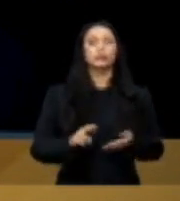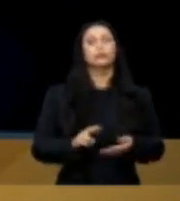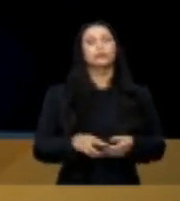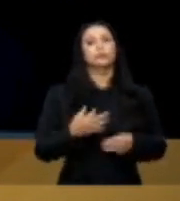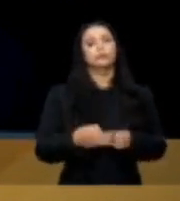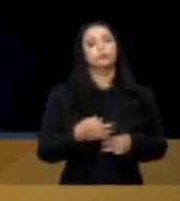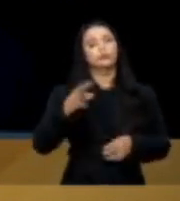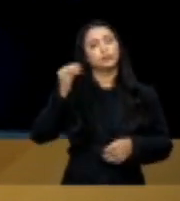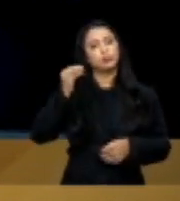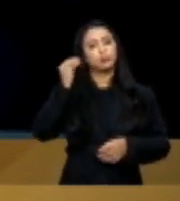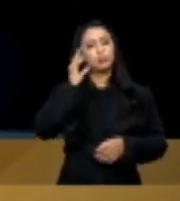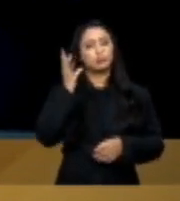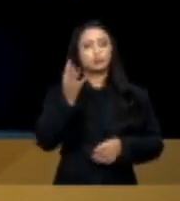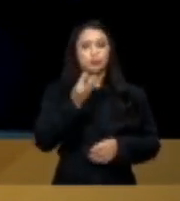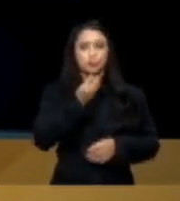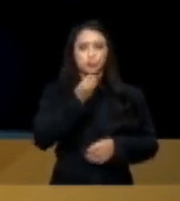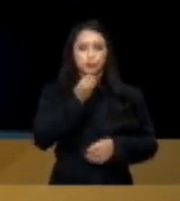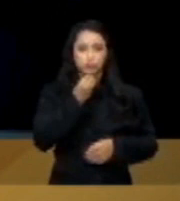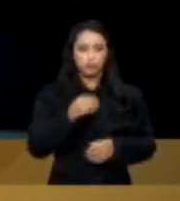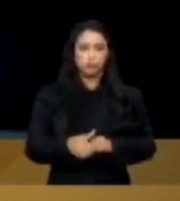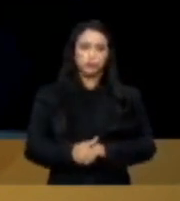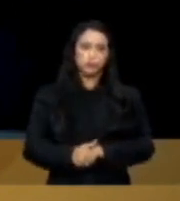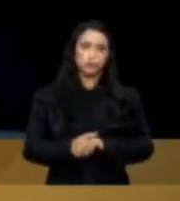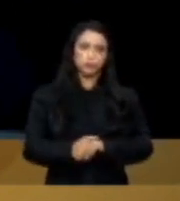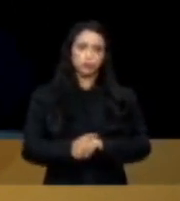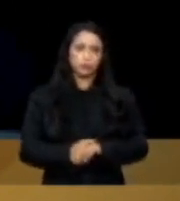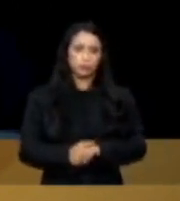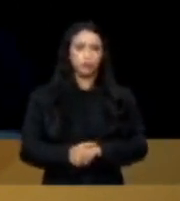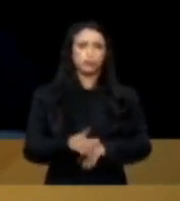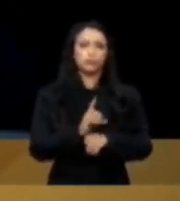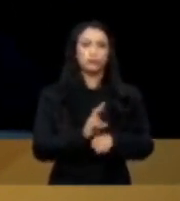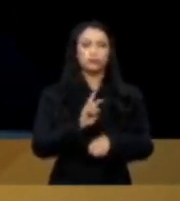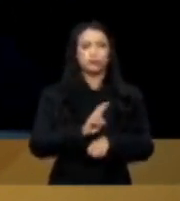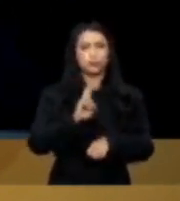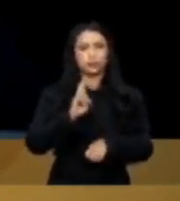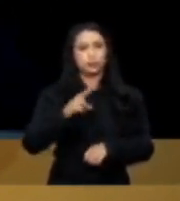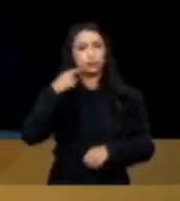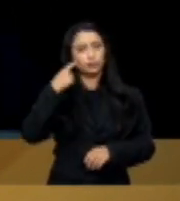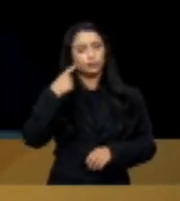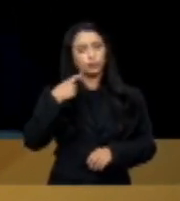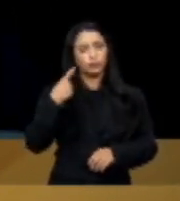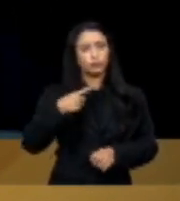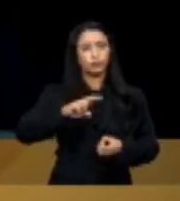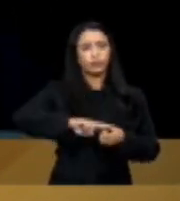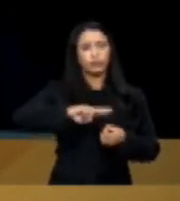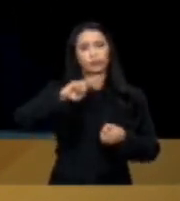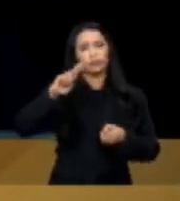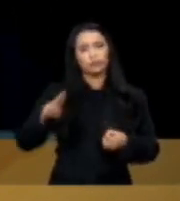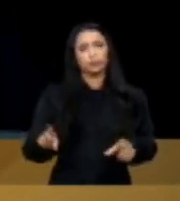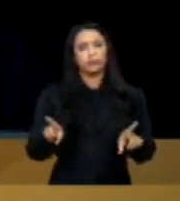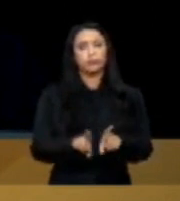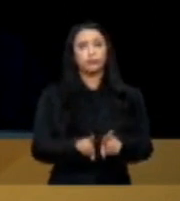ministro Dias Toffoli. Cumprimento o ministro José Levi, da AGU, o advogado